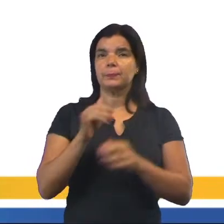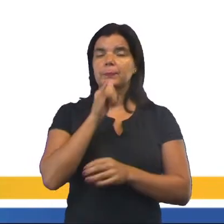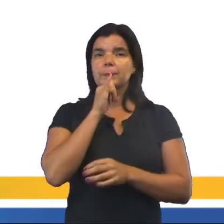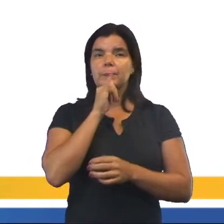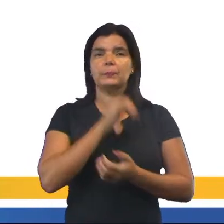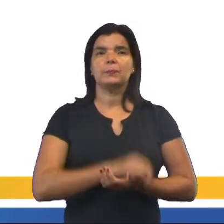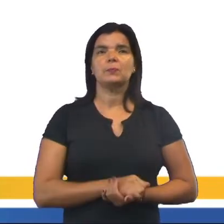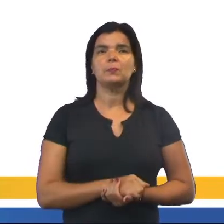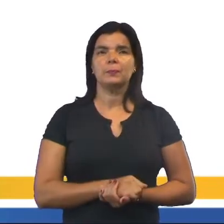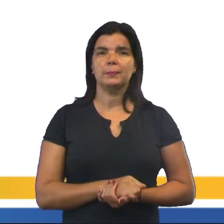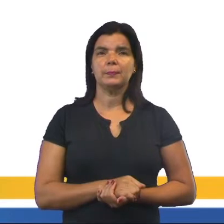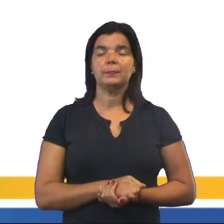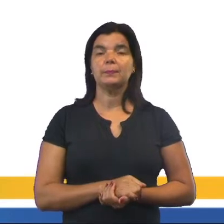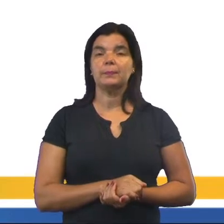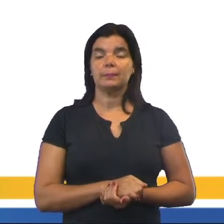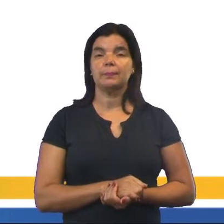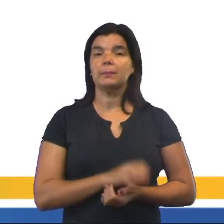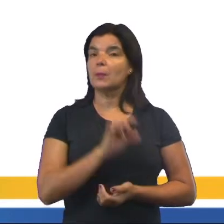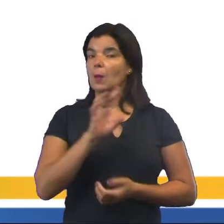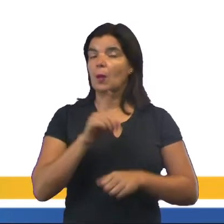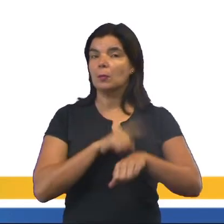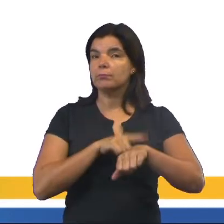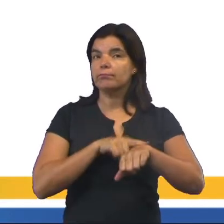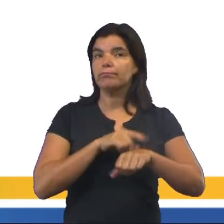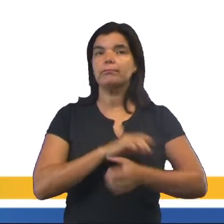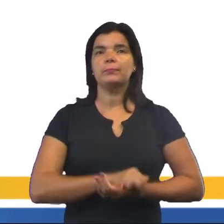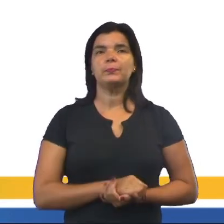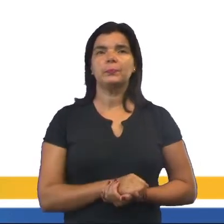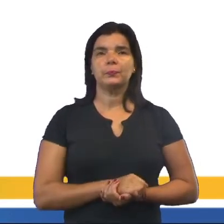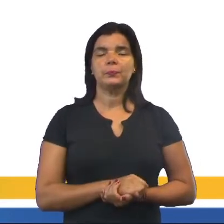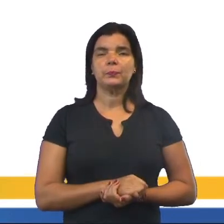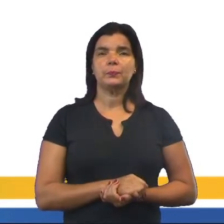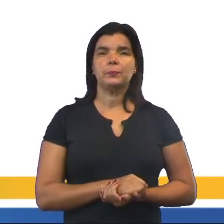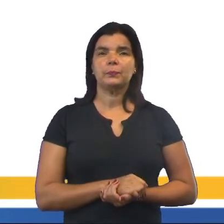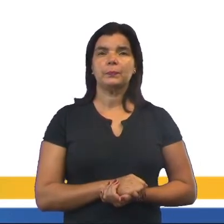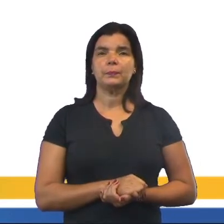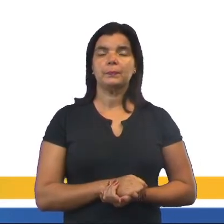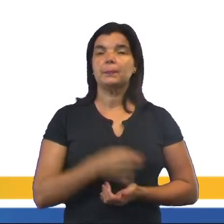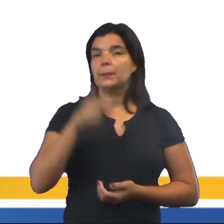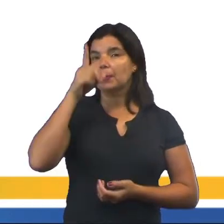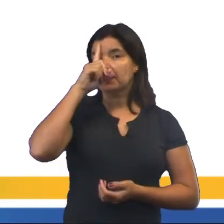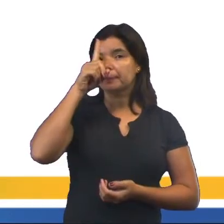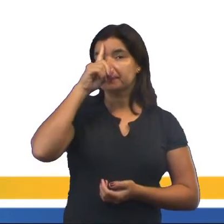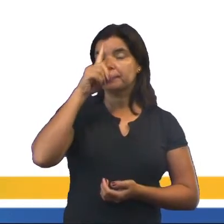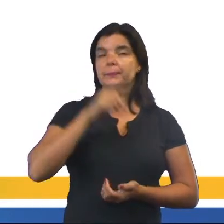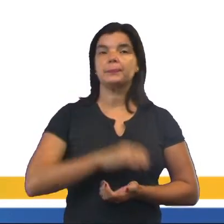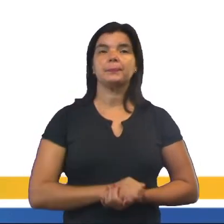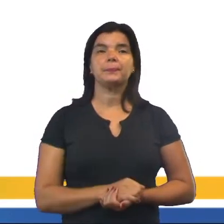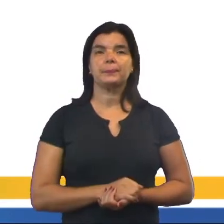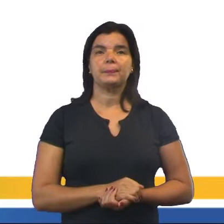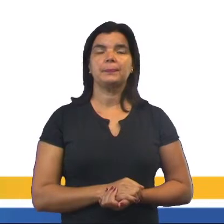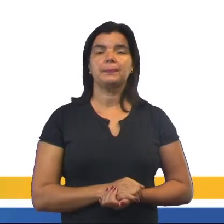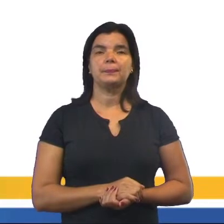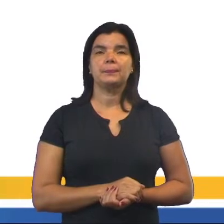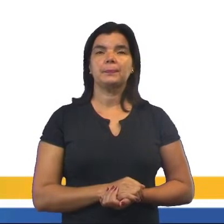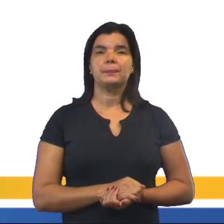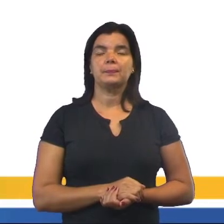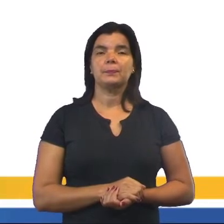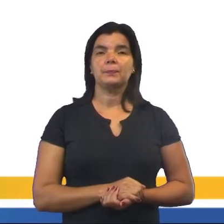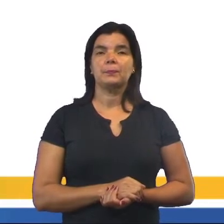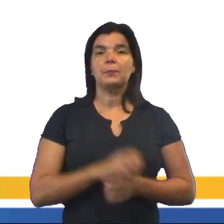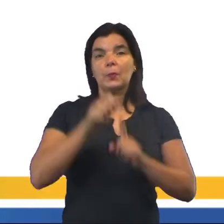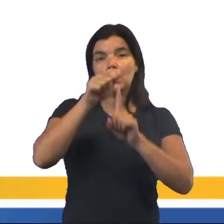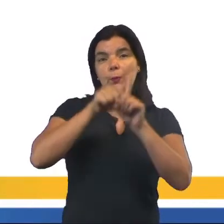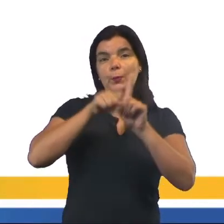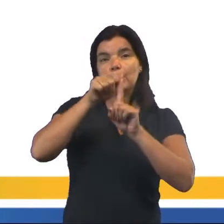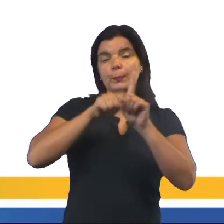perdão, every hour, a cada hora; every day, todos os dias; every month,